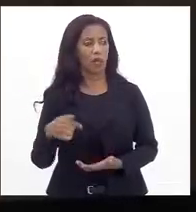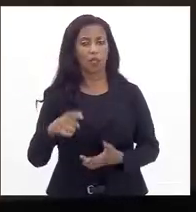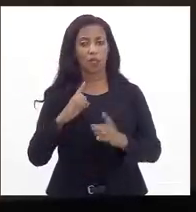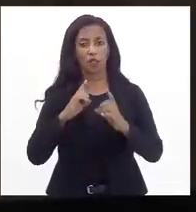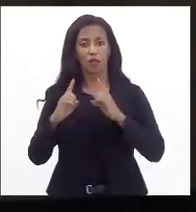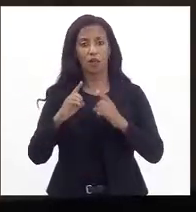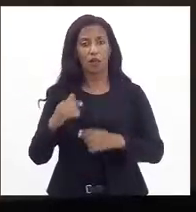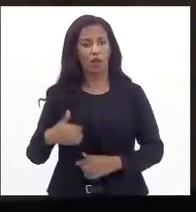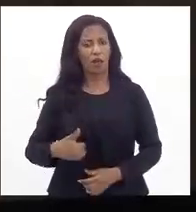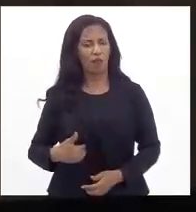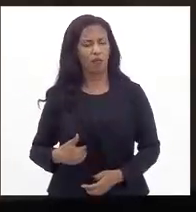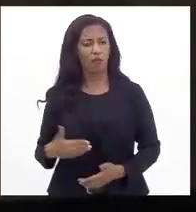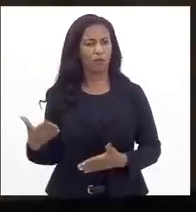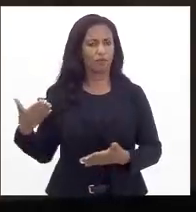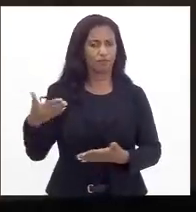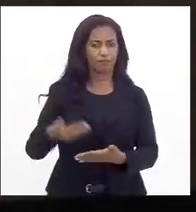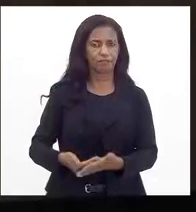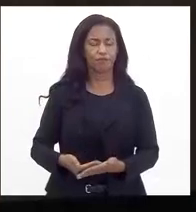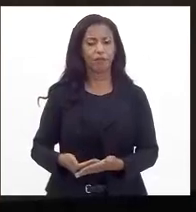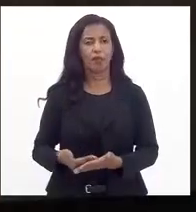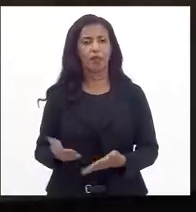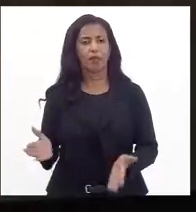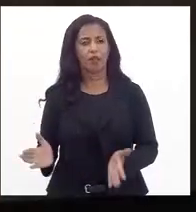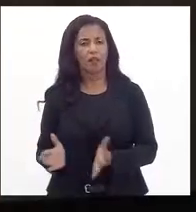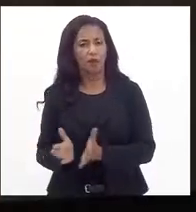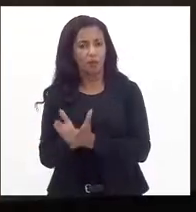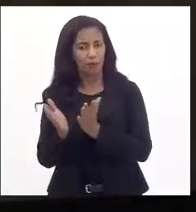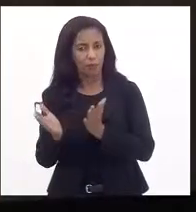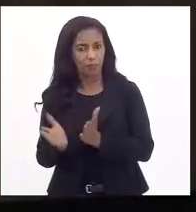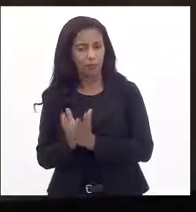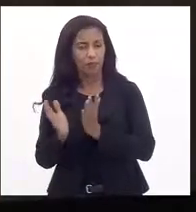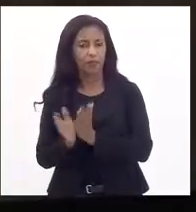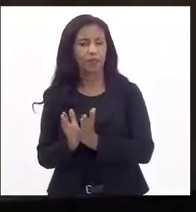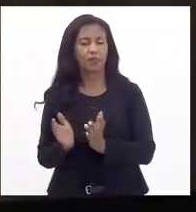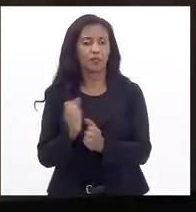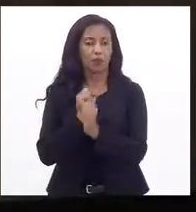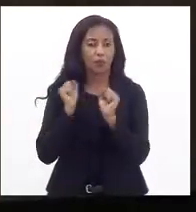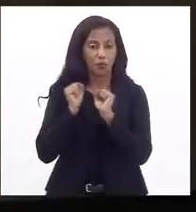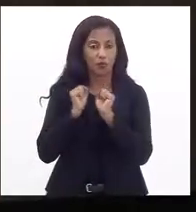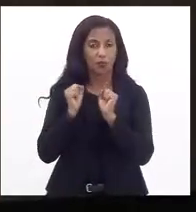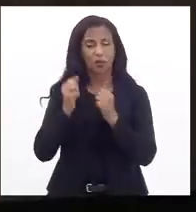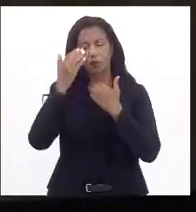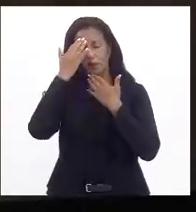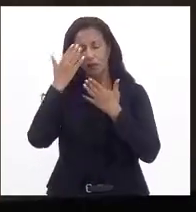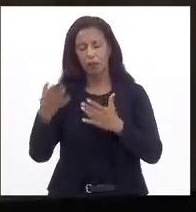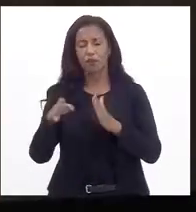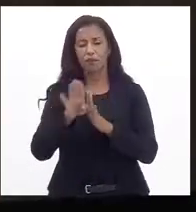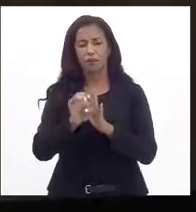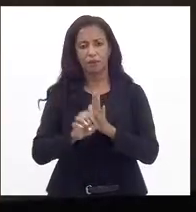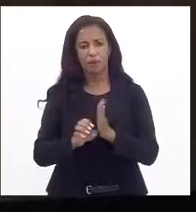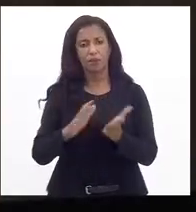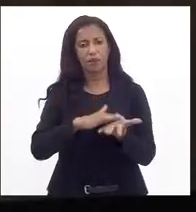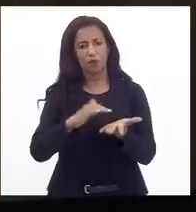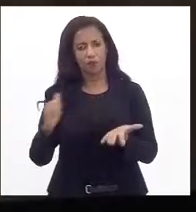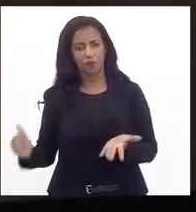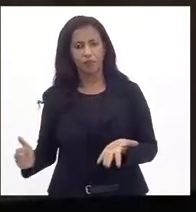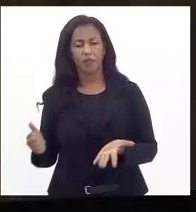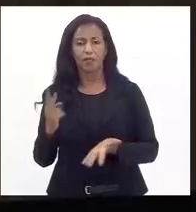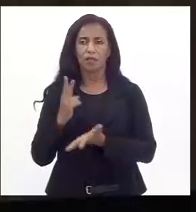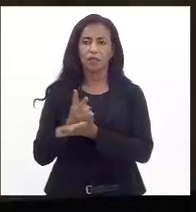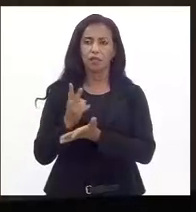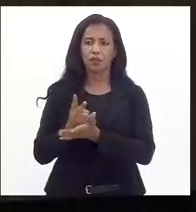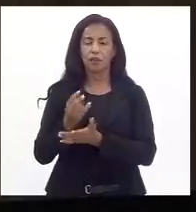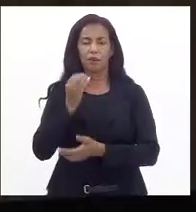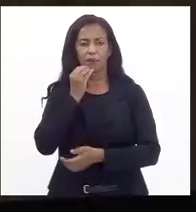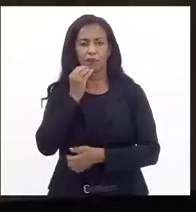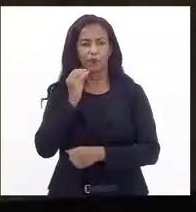discurso a fome está batendo a miséria o frio enfim agradecer pela minha mãe anda que foi acatada sempre prezando